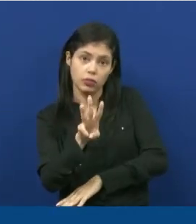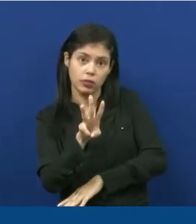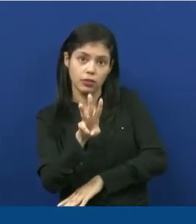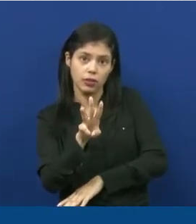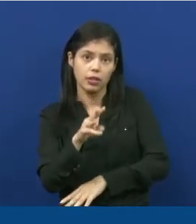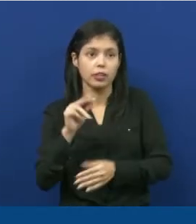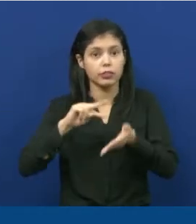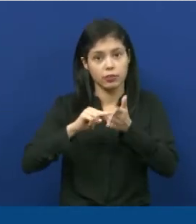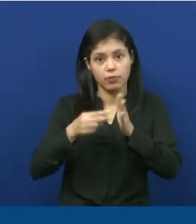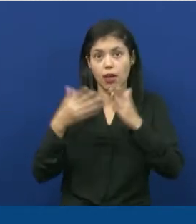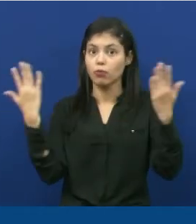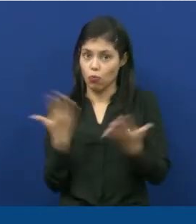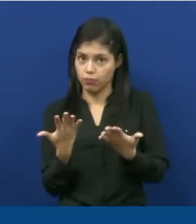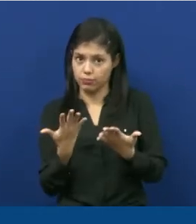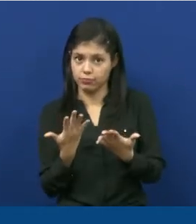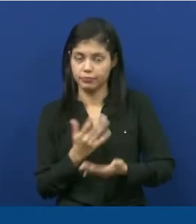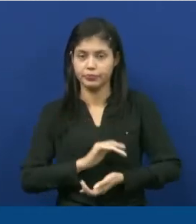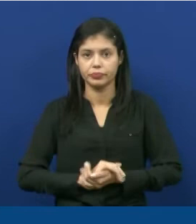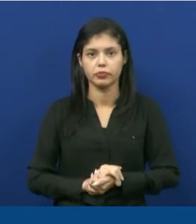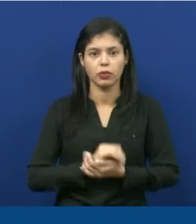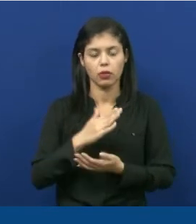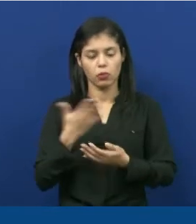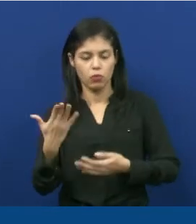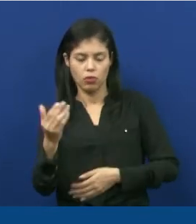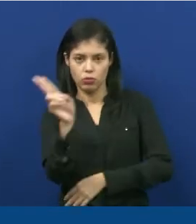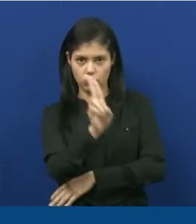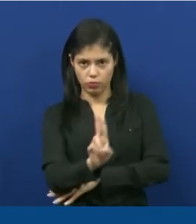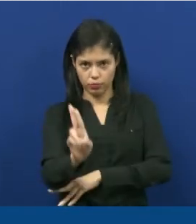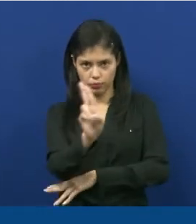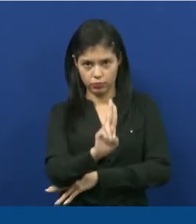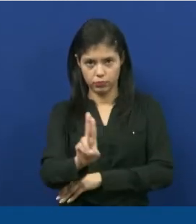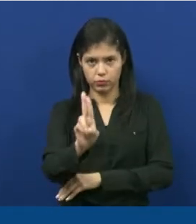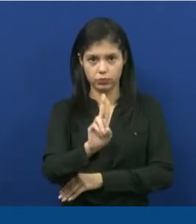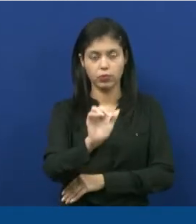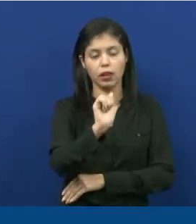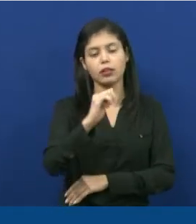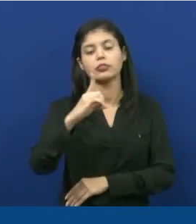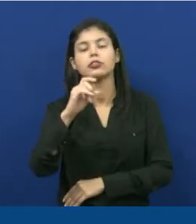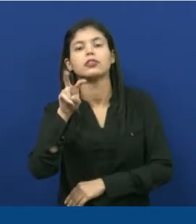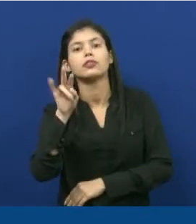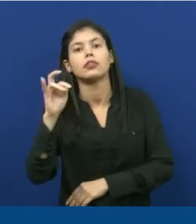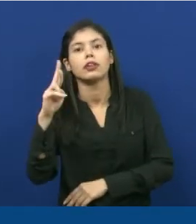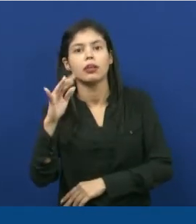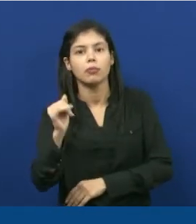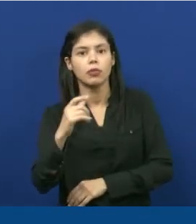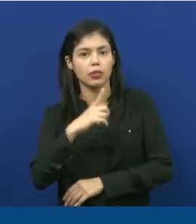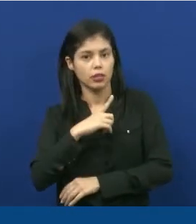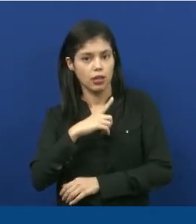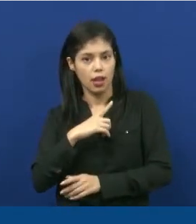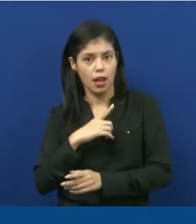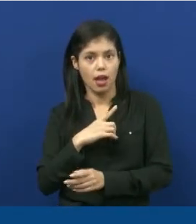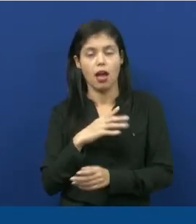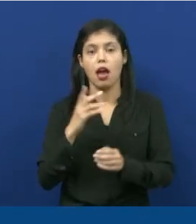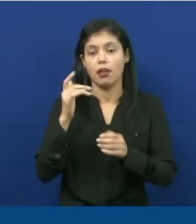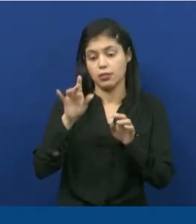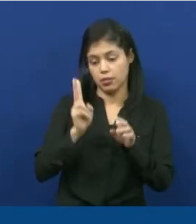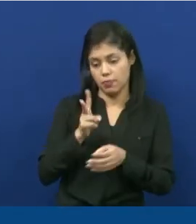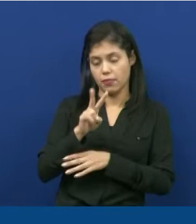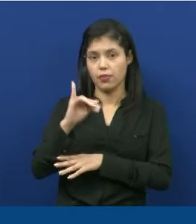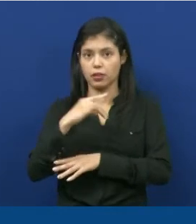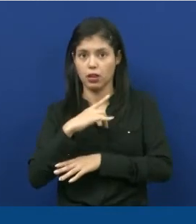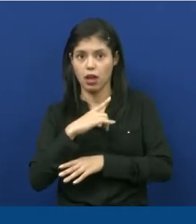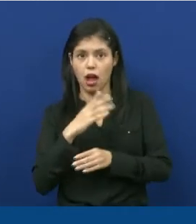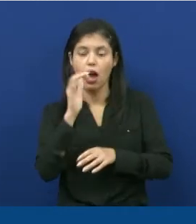significa agora. Quando a gente usa esse advérbio, está indicando que alguma coisa está acontecendo naquele momento. Então,